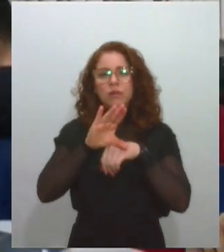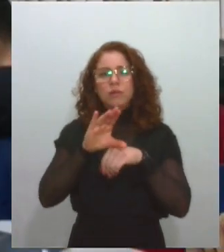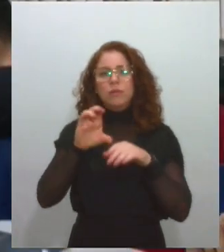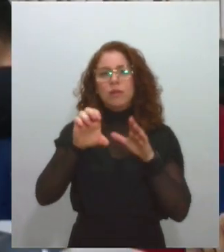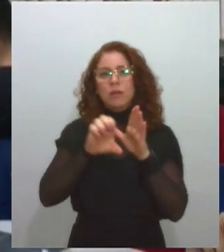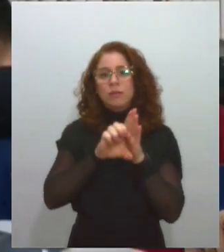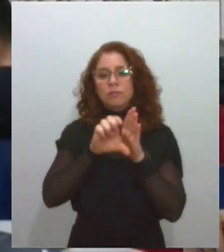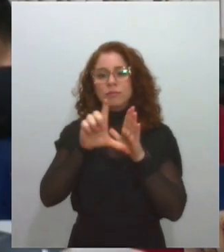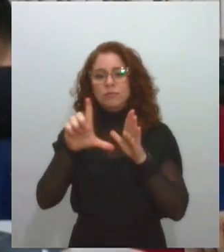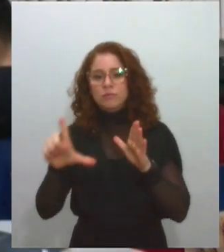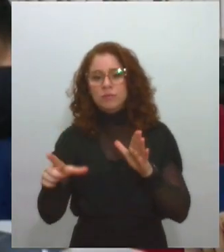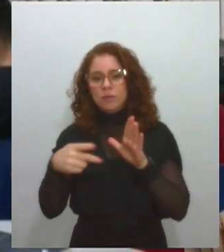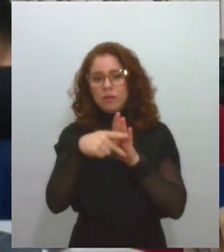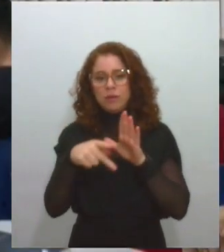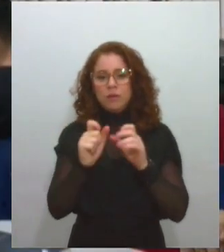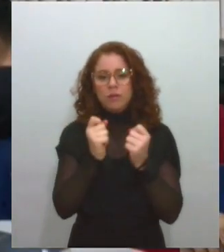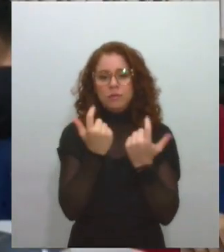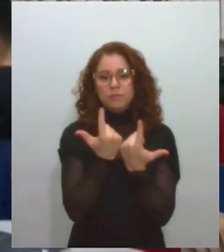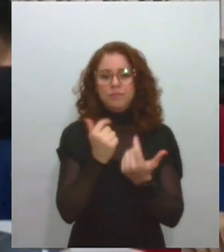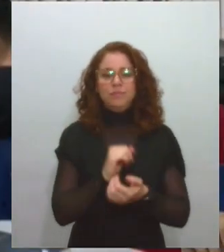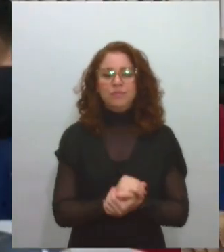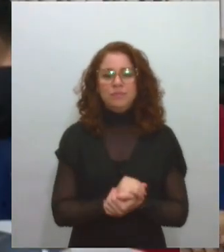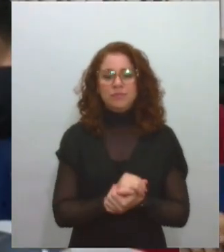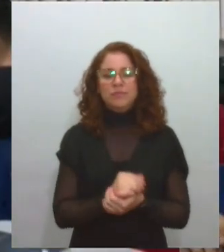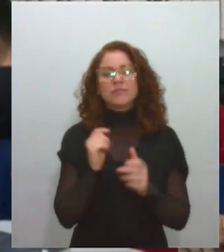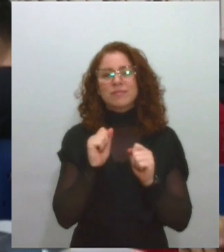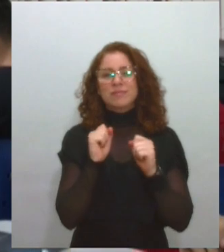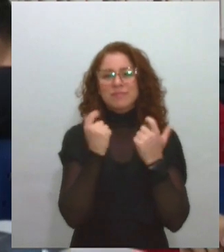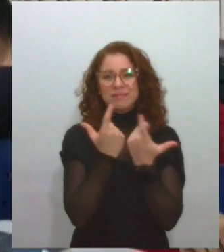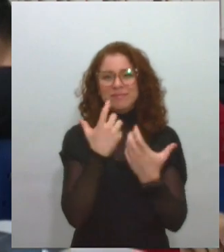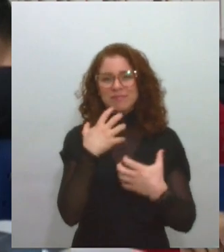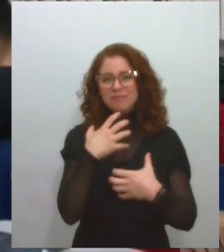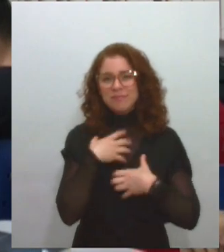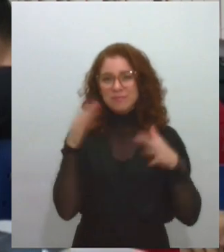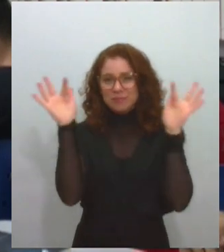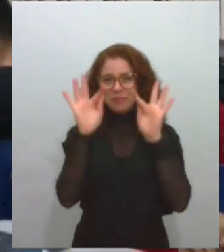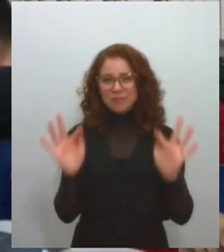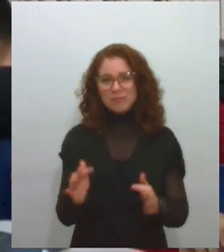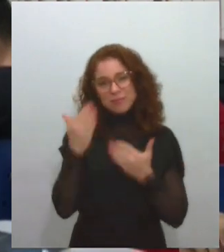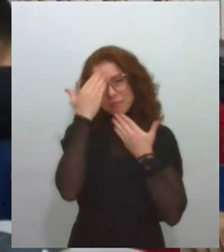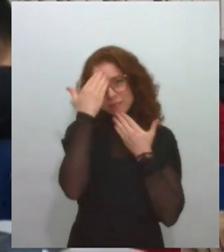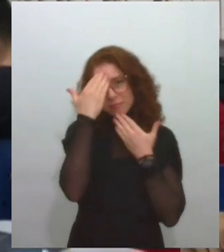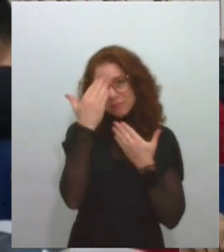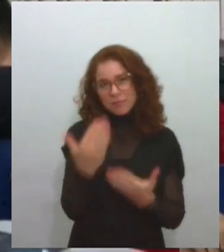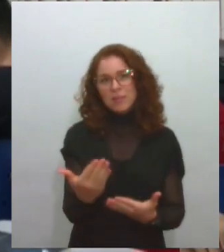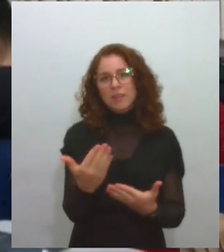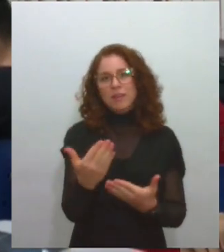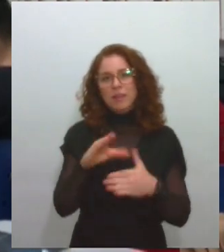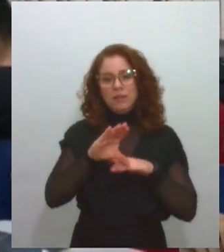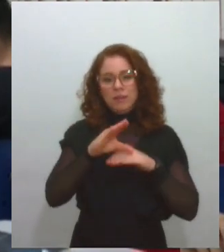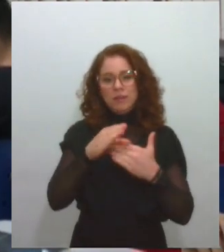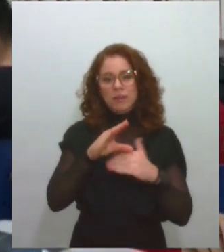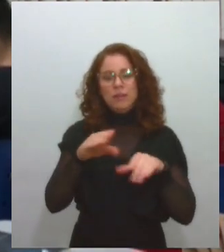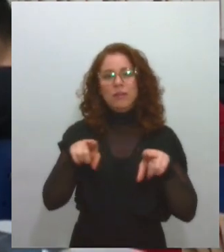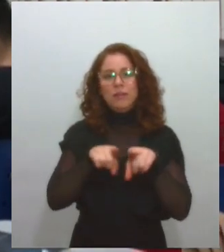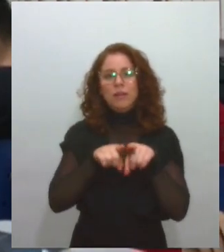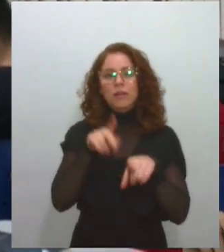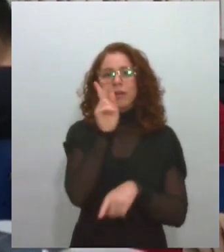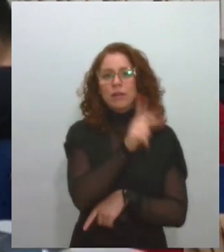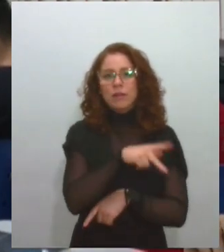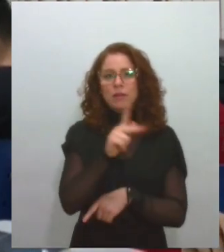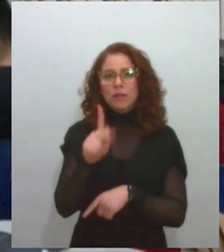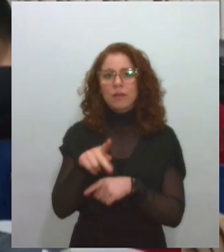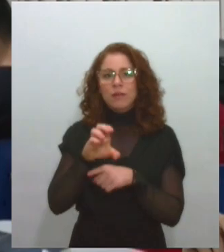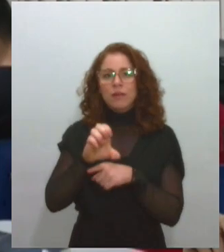Assembleia Legislativa se sente muito grata. Grata ao professor Eduardo Macedo, grata à Universidade Tiradentes por permitir que nós viéssemos aqui no dia de